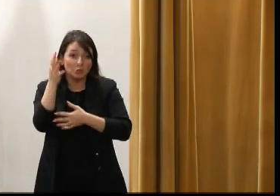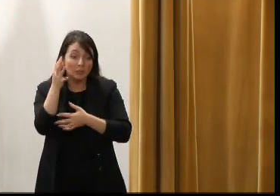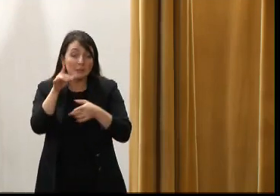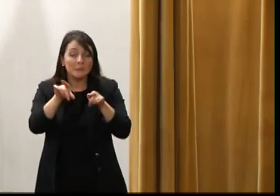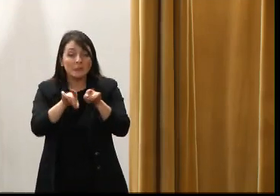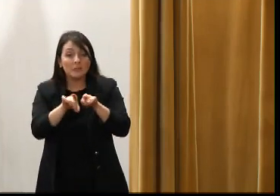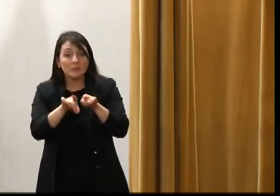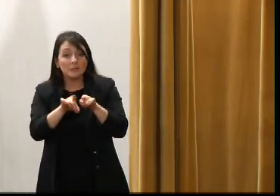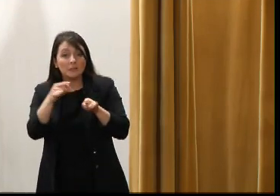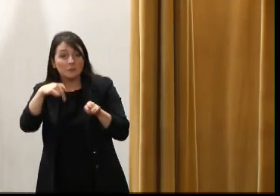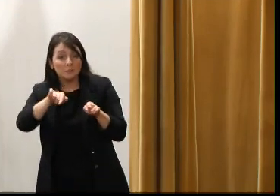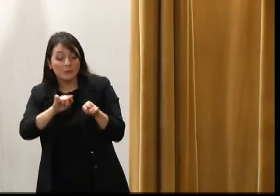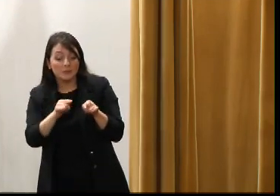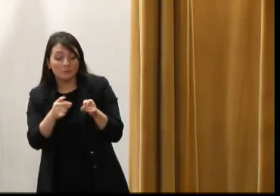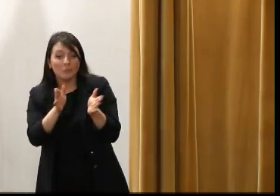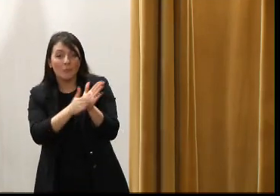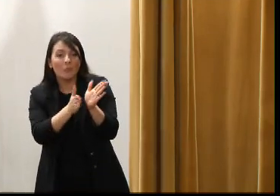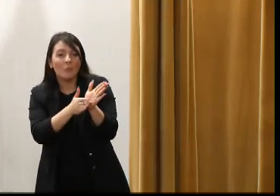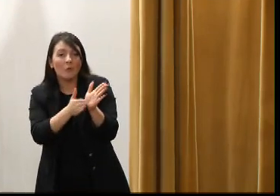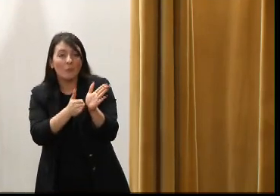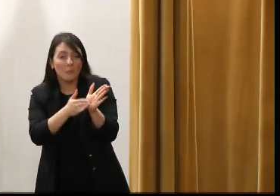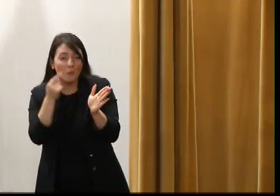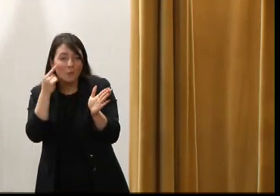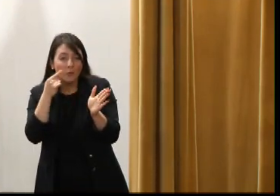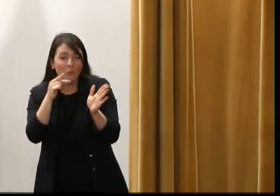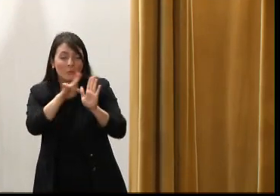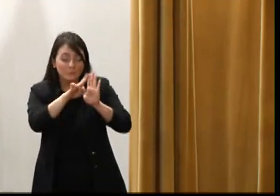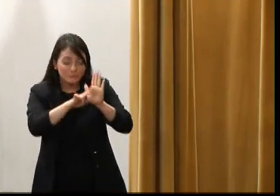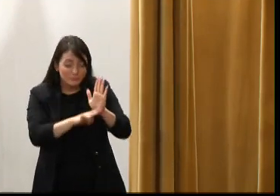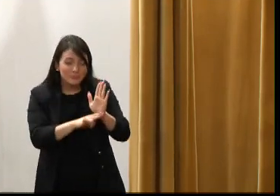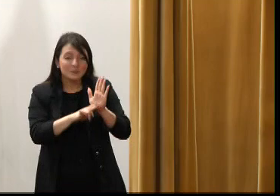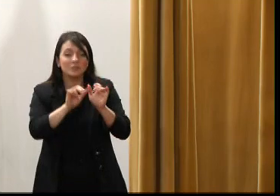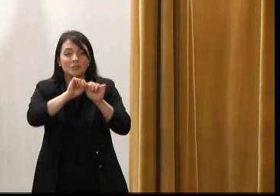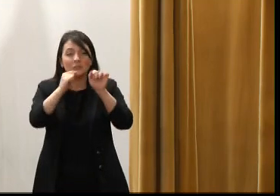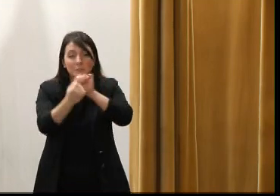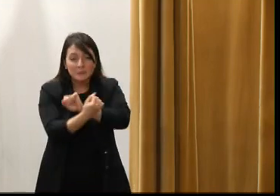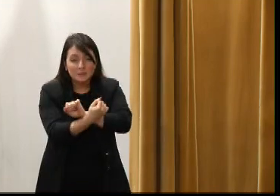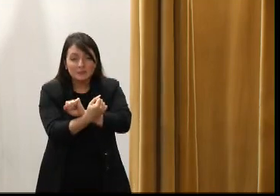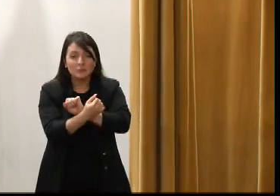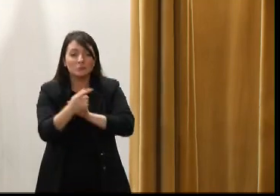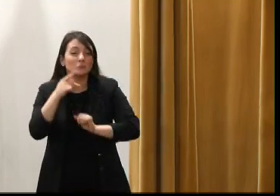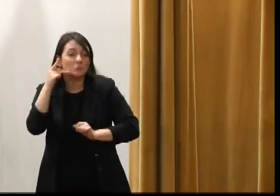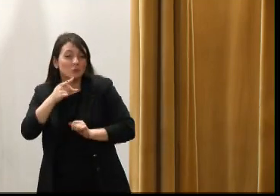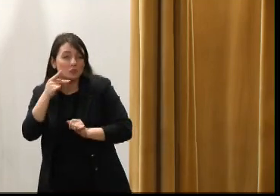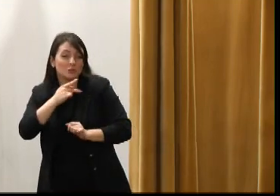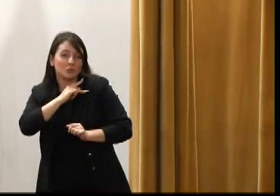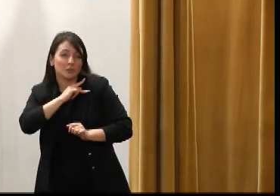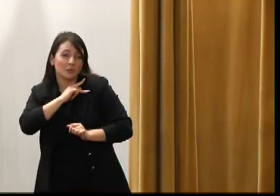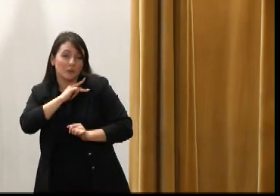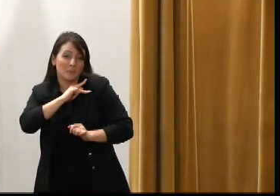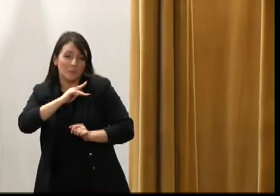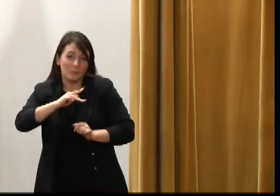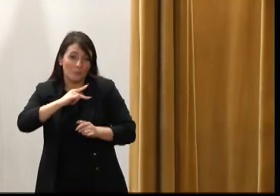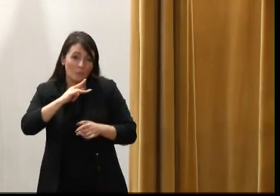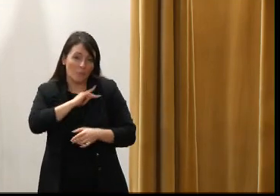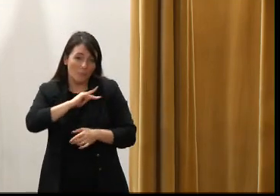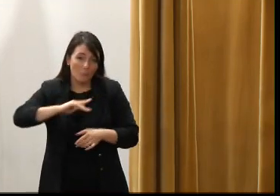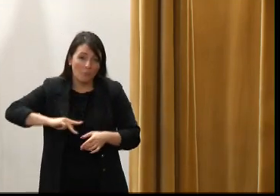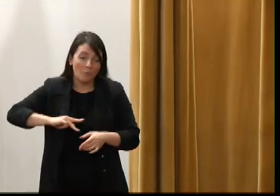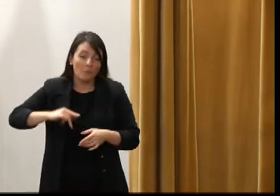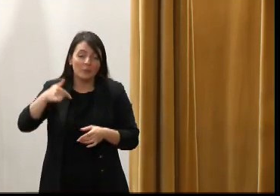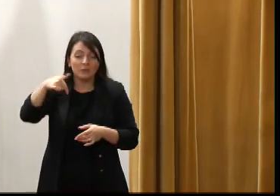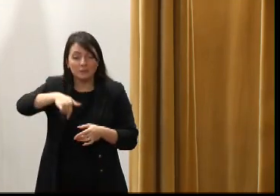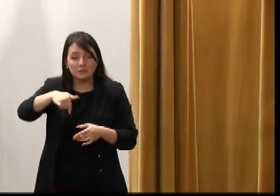diretrizes para as políticas públicas de adaptação na cidade de Porto Alegre. Hoje ouviremos 15